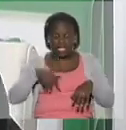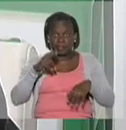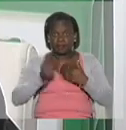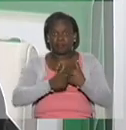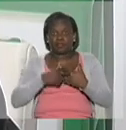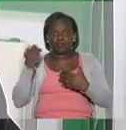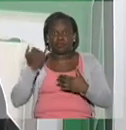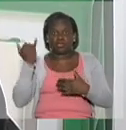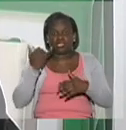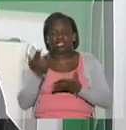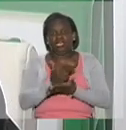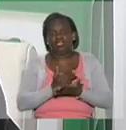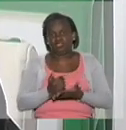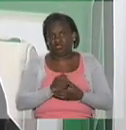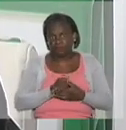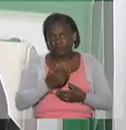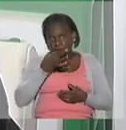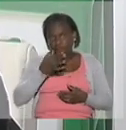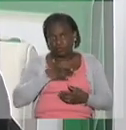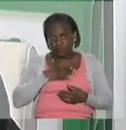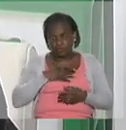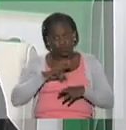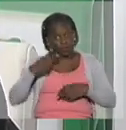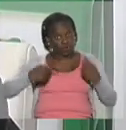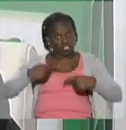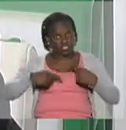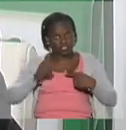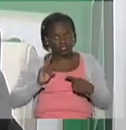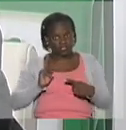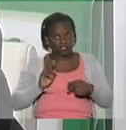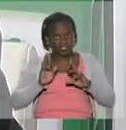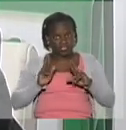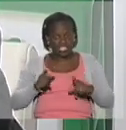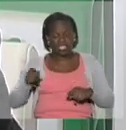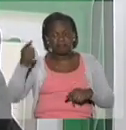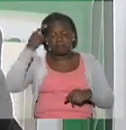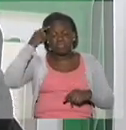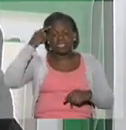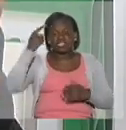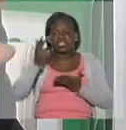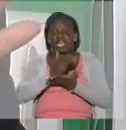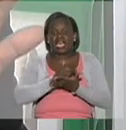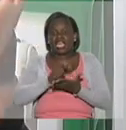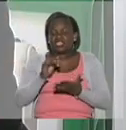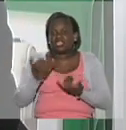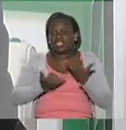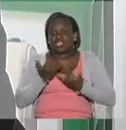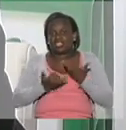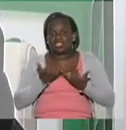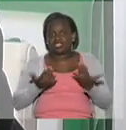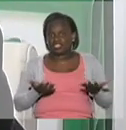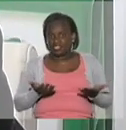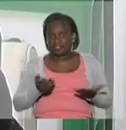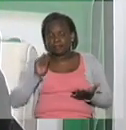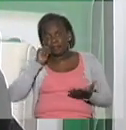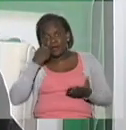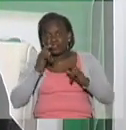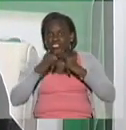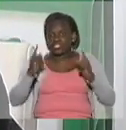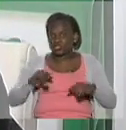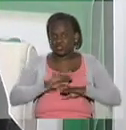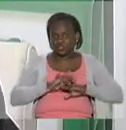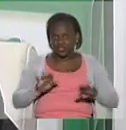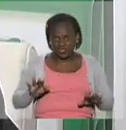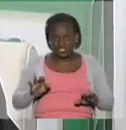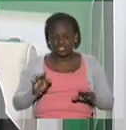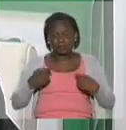é o papel fundamental da arte, na minha opinião. Que não é o dos políticos, né? Os políticos creem que a arte é uma diversão, pão e circo,